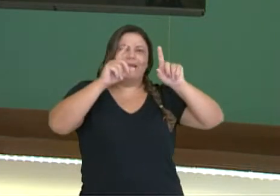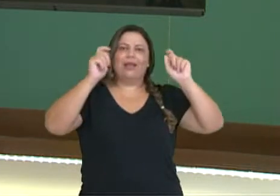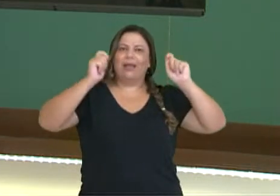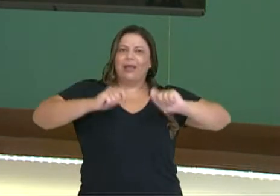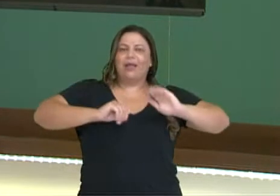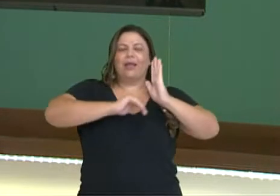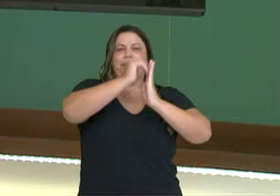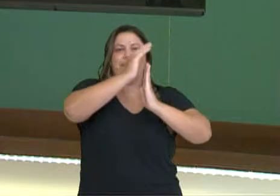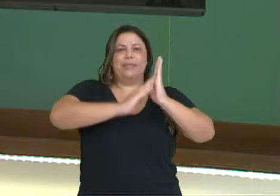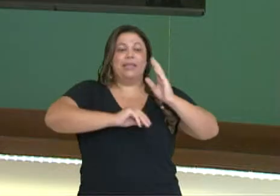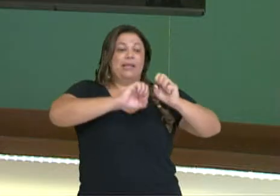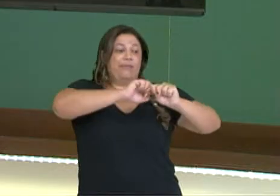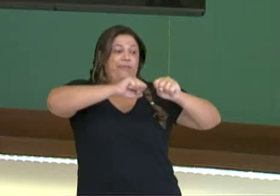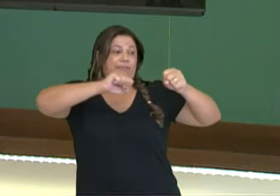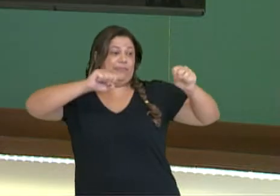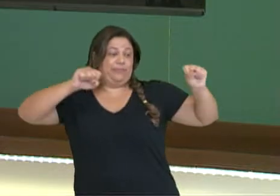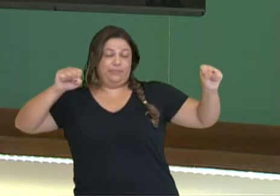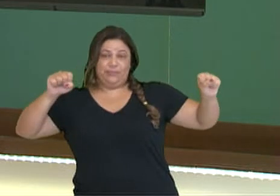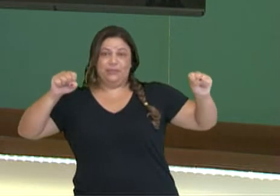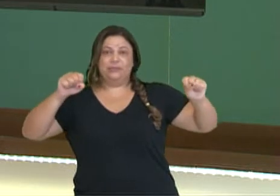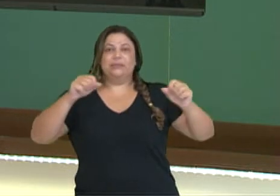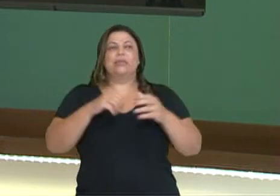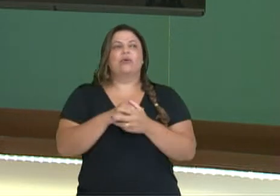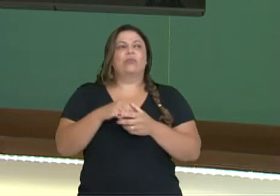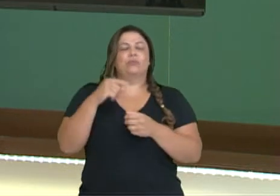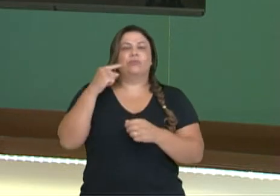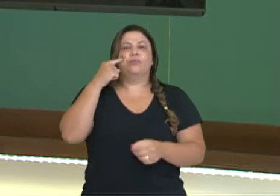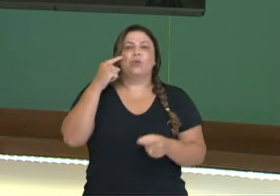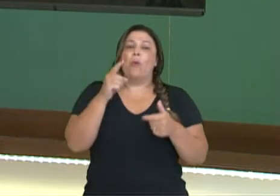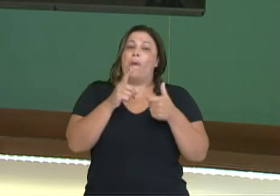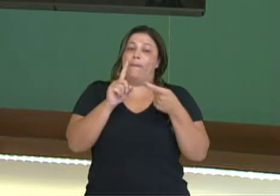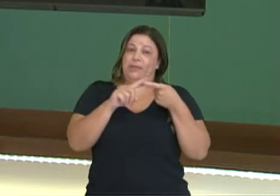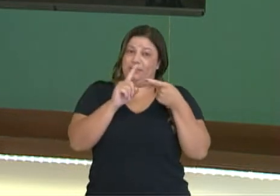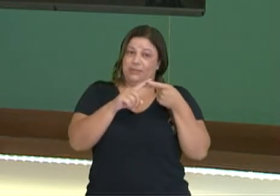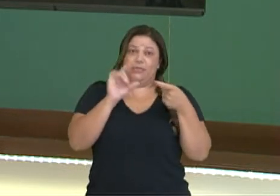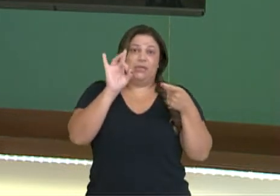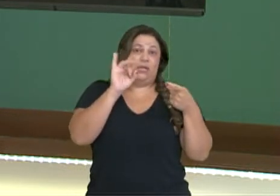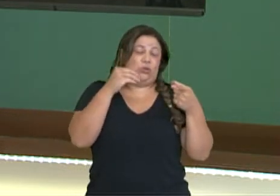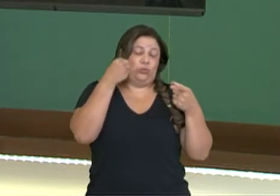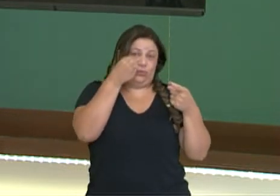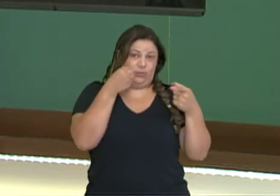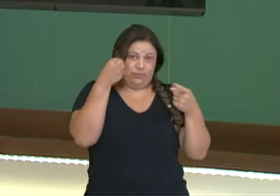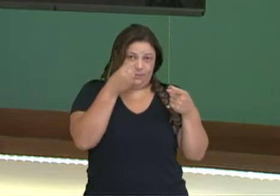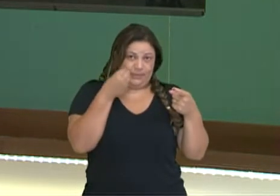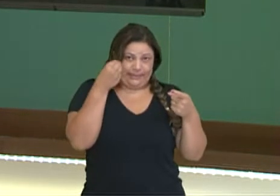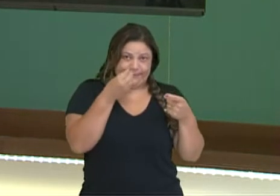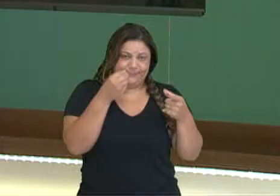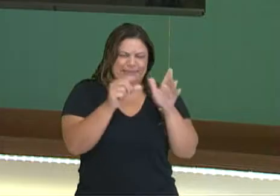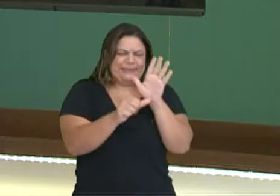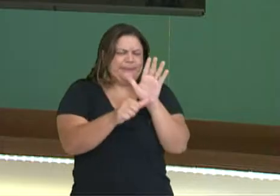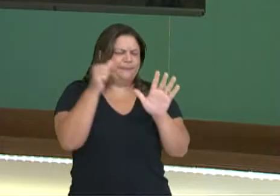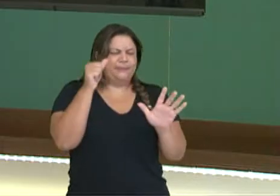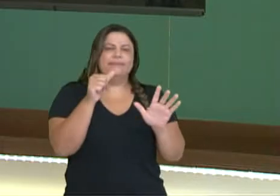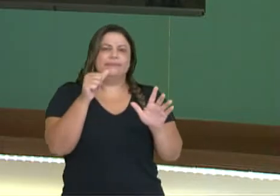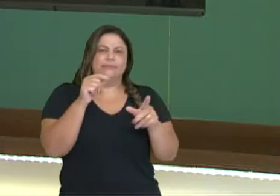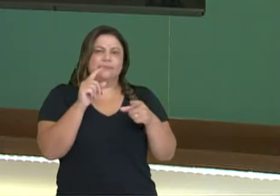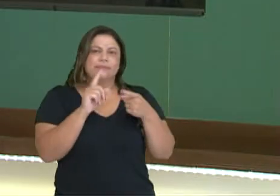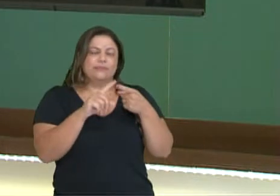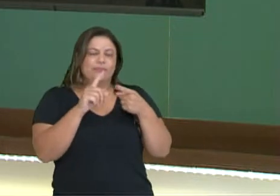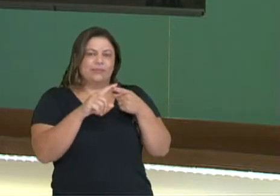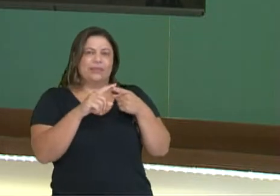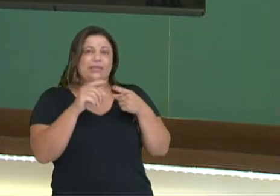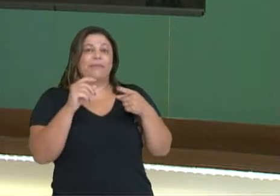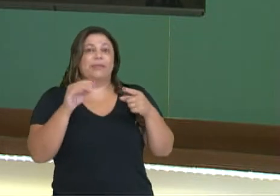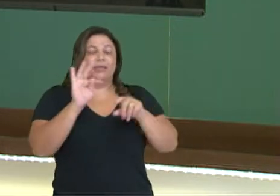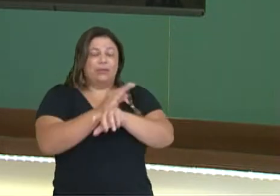pintura maior, né? Porque Brunelleschi estava fazendo experimentos. Ele foi o artista que de fato fez a primeira obra usando